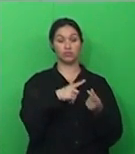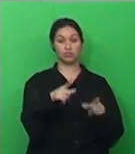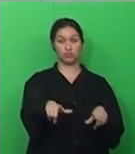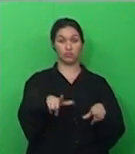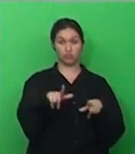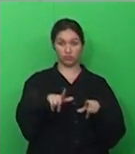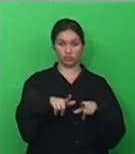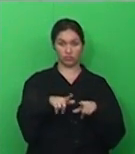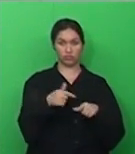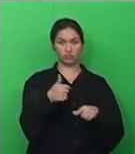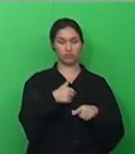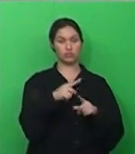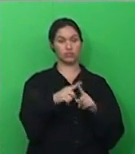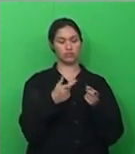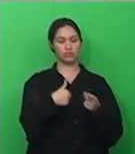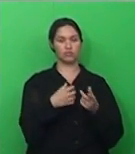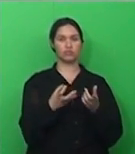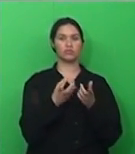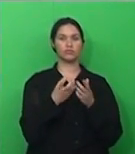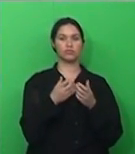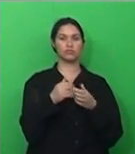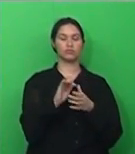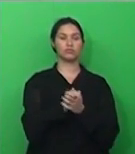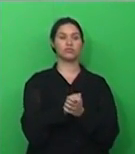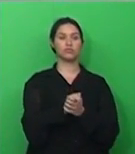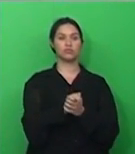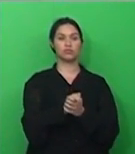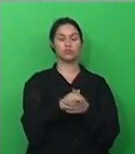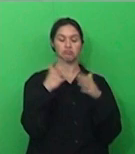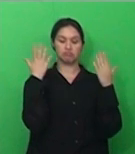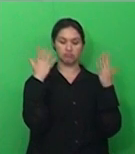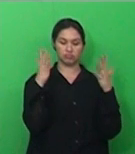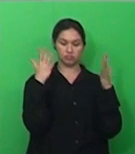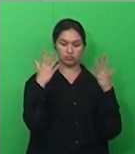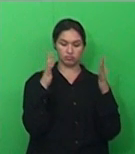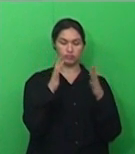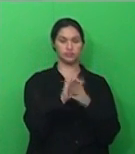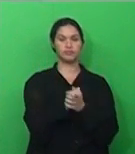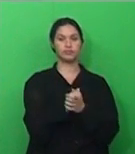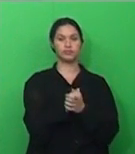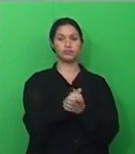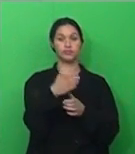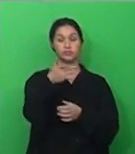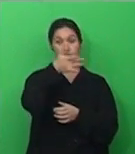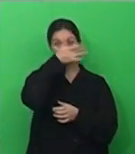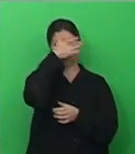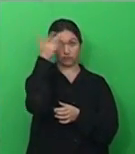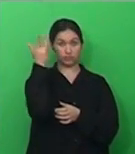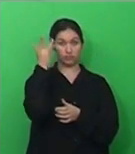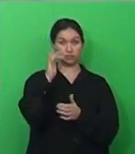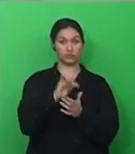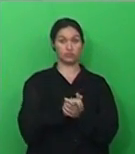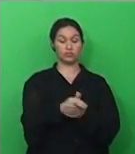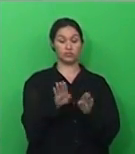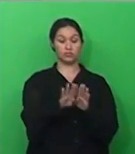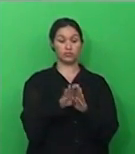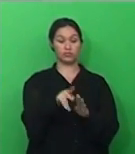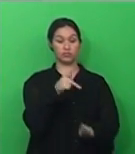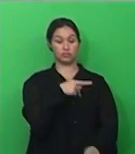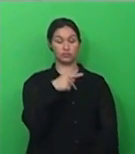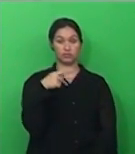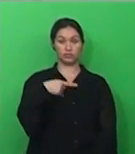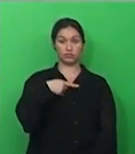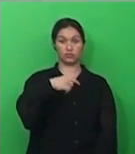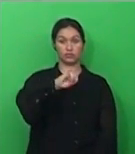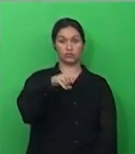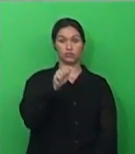quero elogiar esse grupo de WhatsApp que vem se mobilizando, os vereadores Pastor Jair, vereador Aldinei